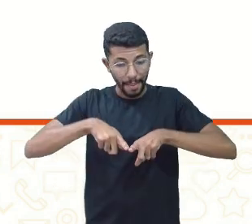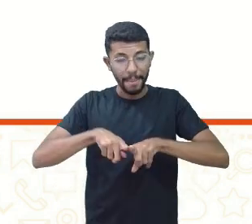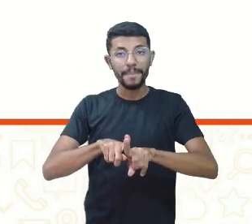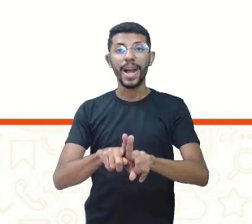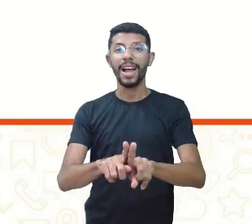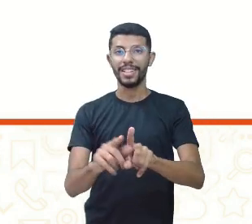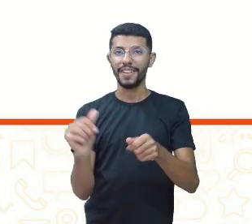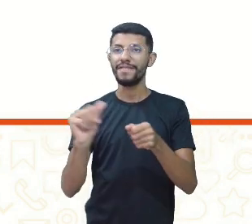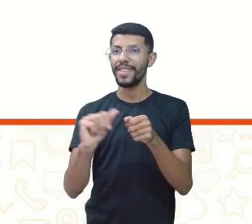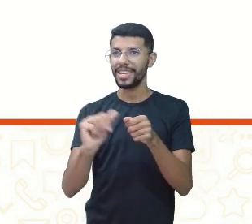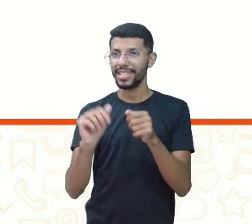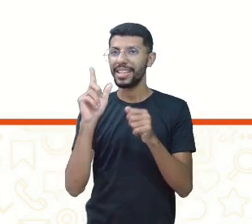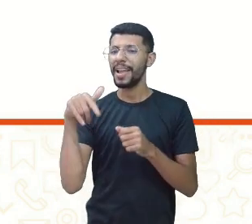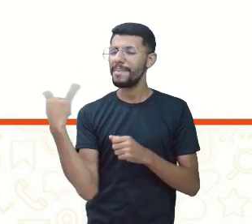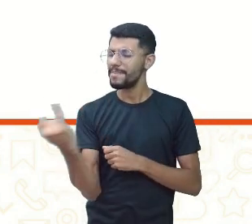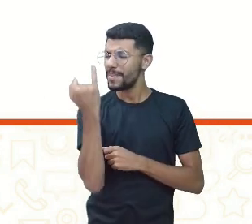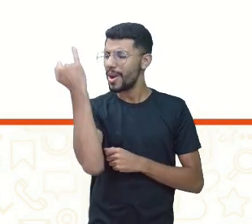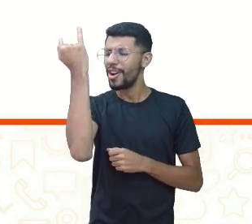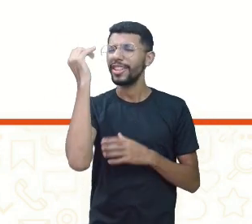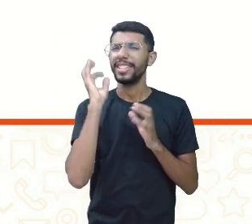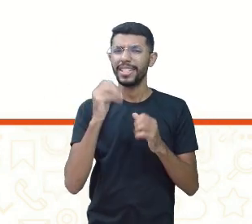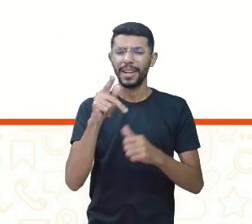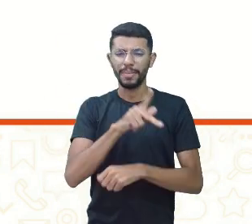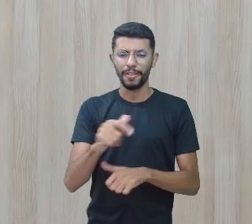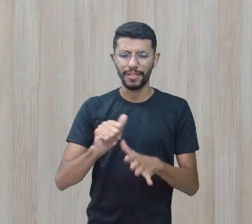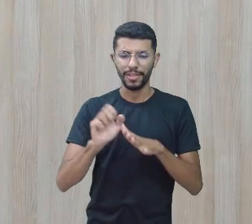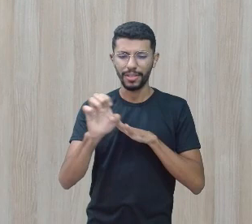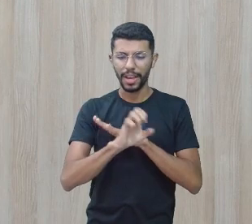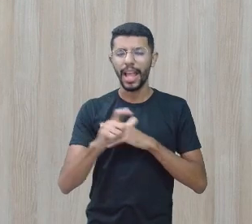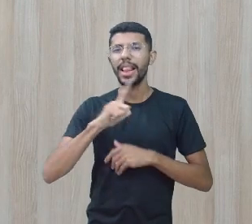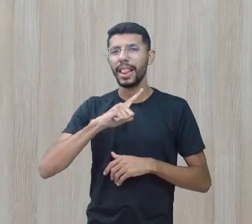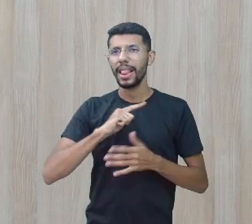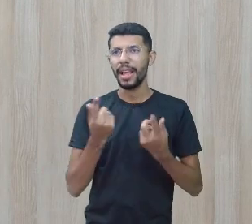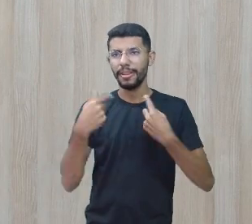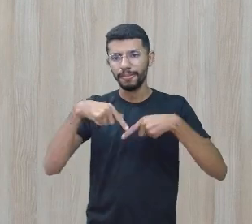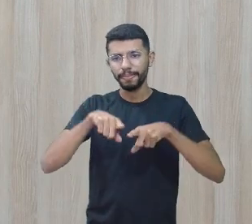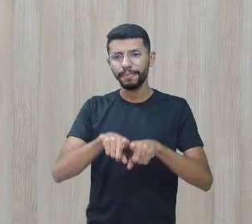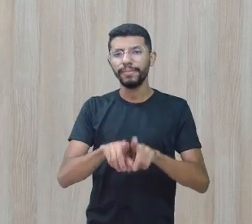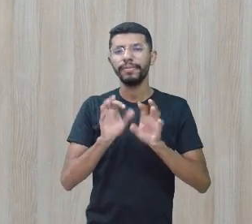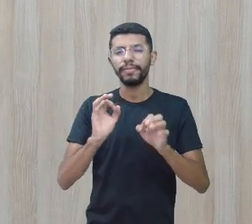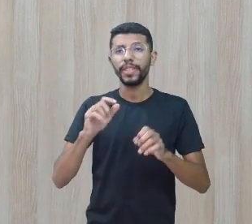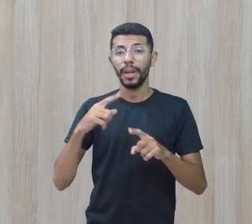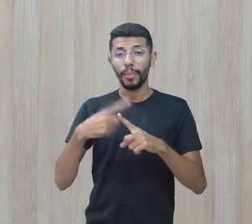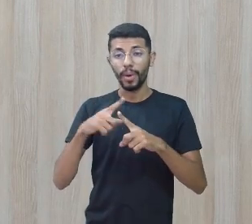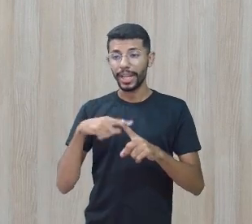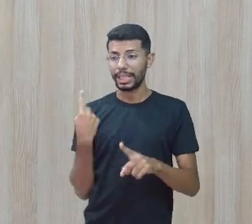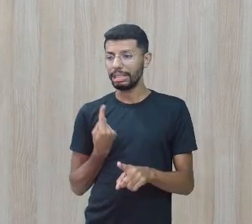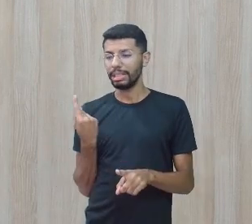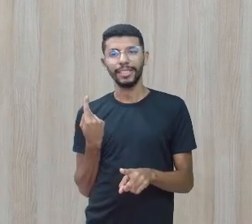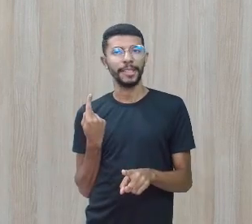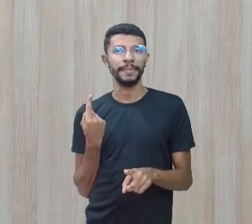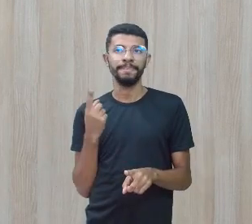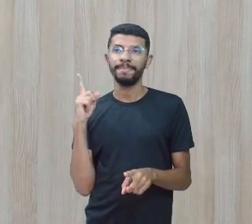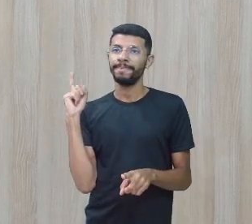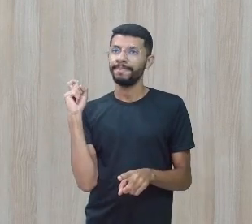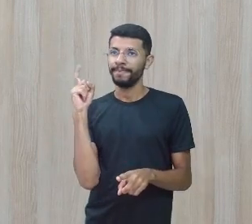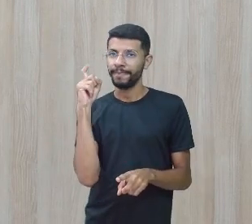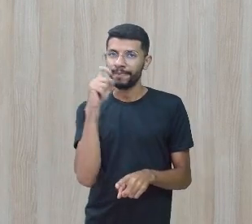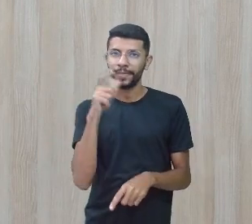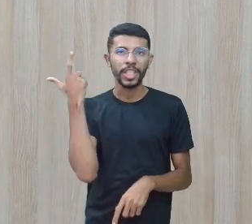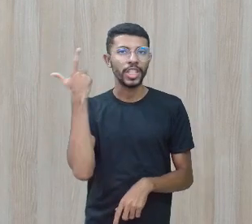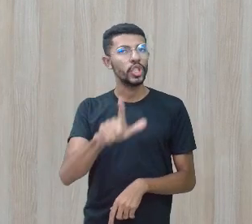parcerias. Não é? É importante o professor do AE ele ter essas parcerias, ele sozinho dificilmente